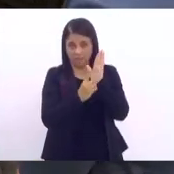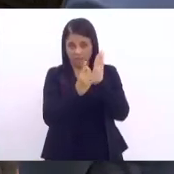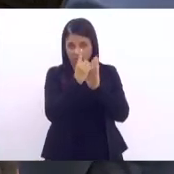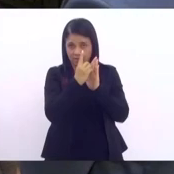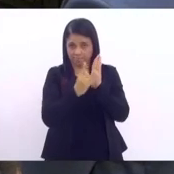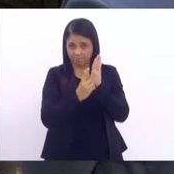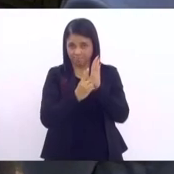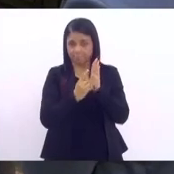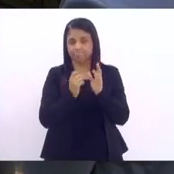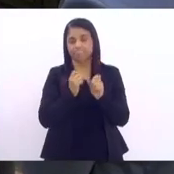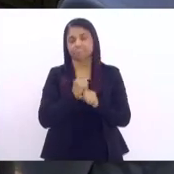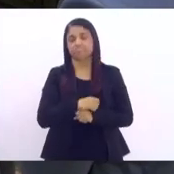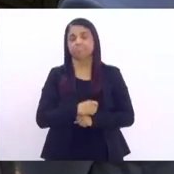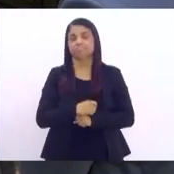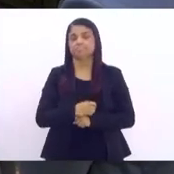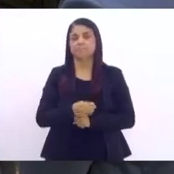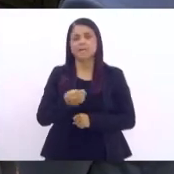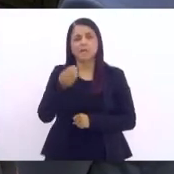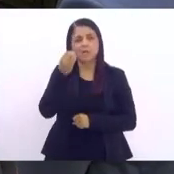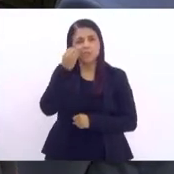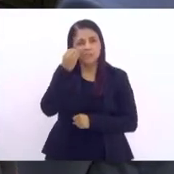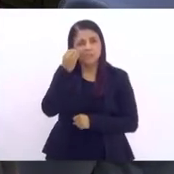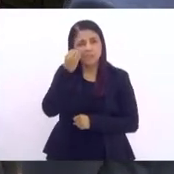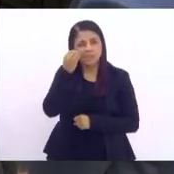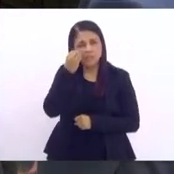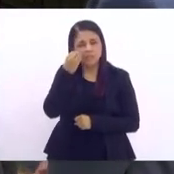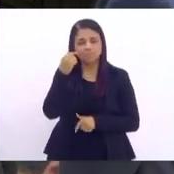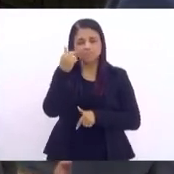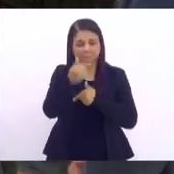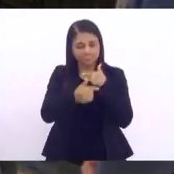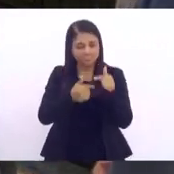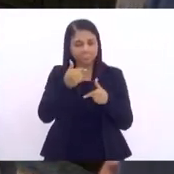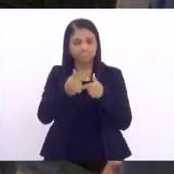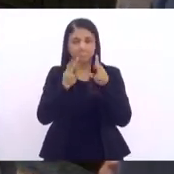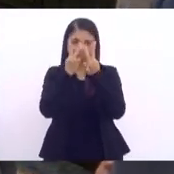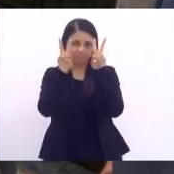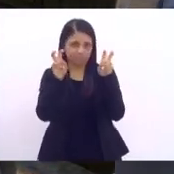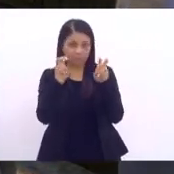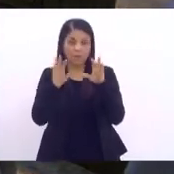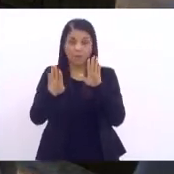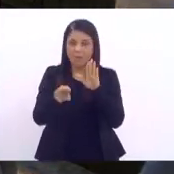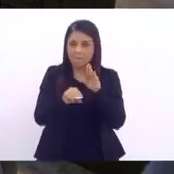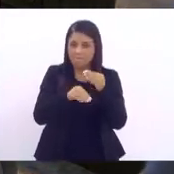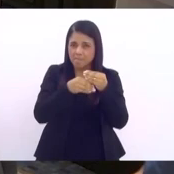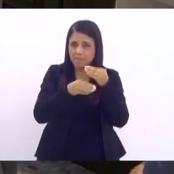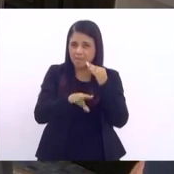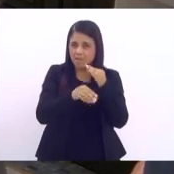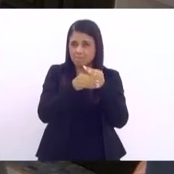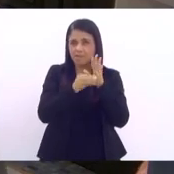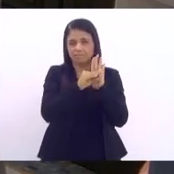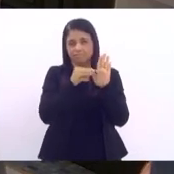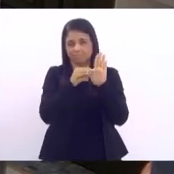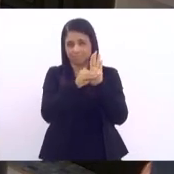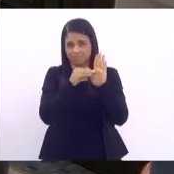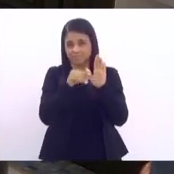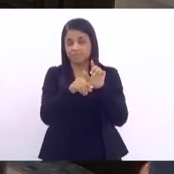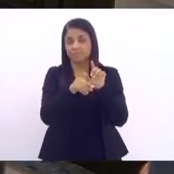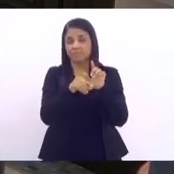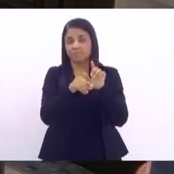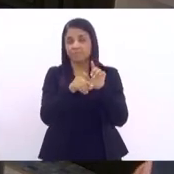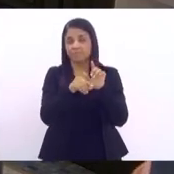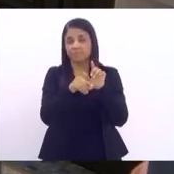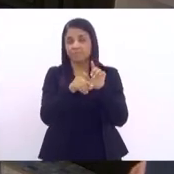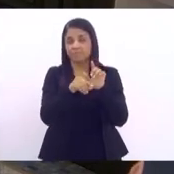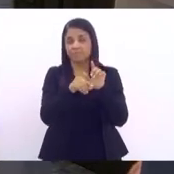tento trabalhar sobre esse tema. Eu fiz emendas, Estou retirando as emendas, senhor presidente. Porque as duas, de